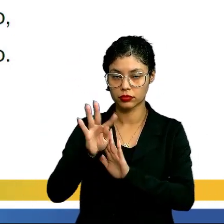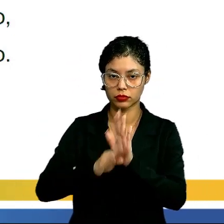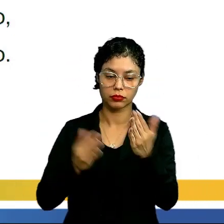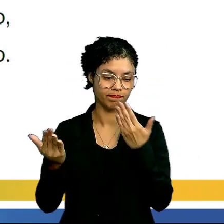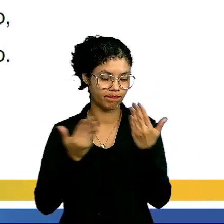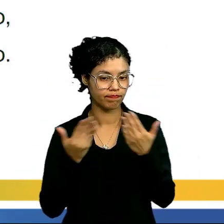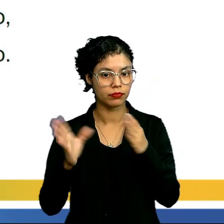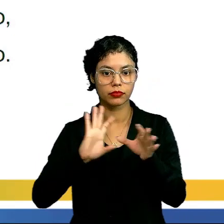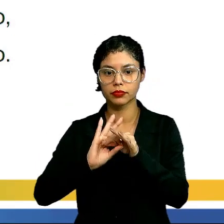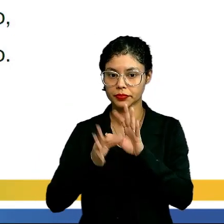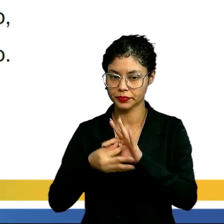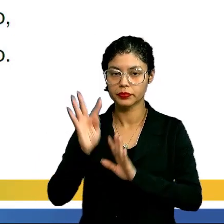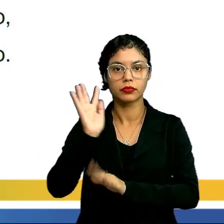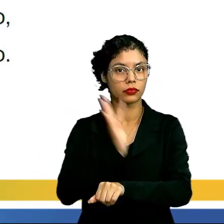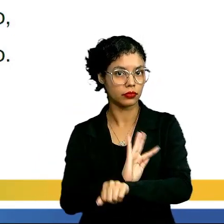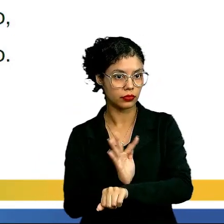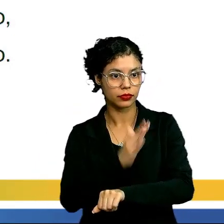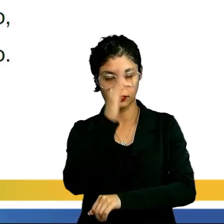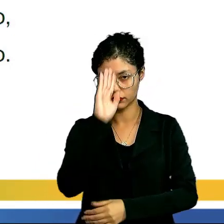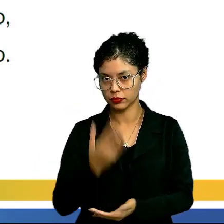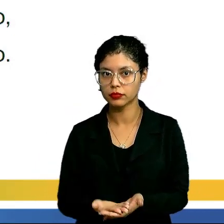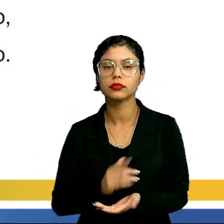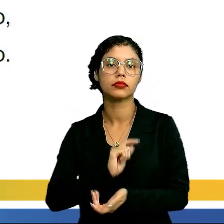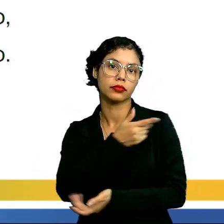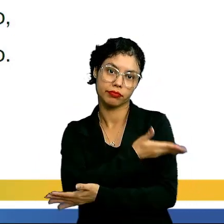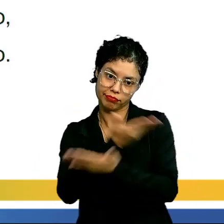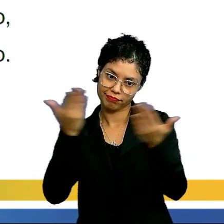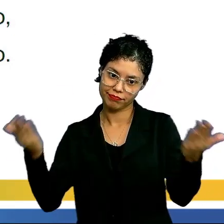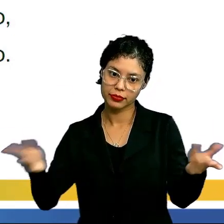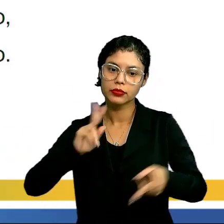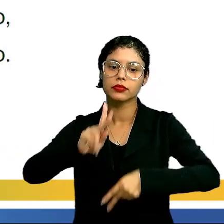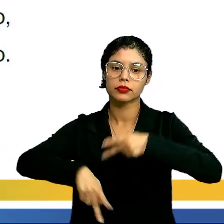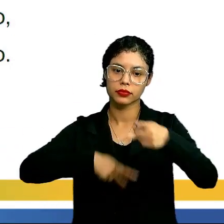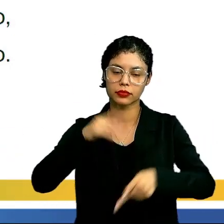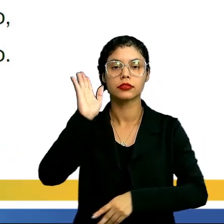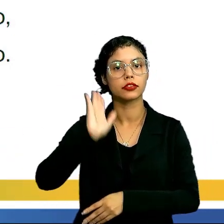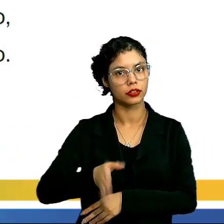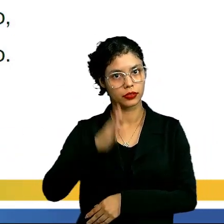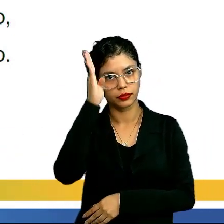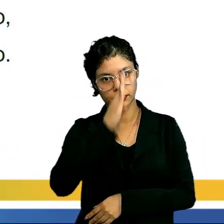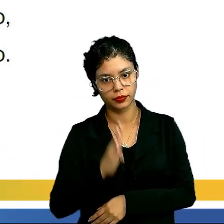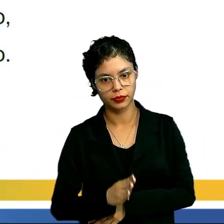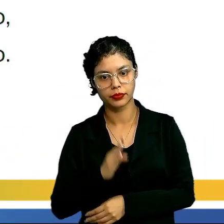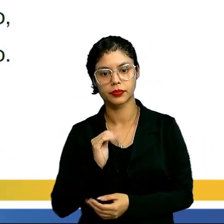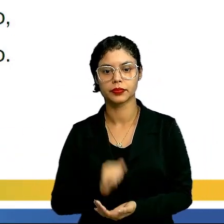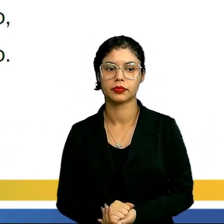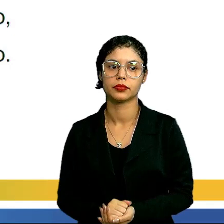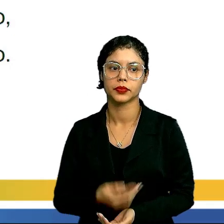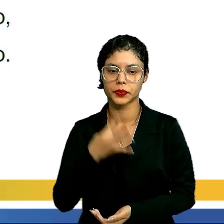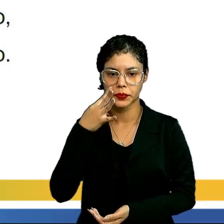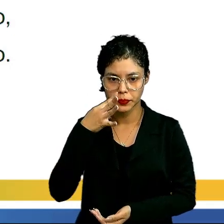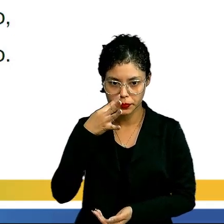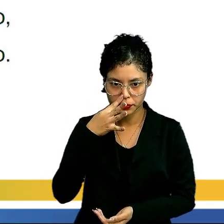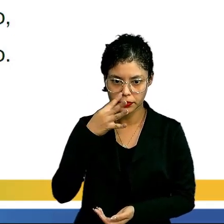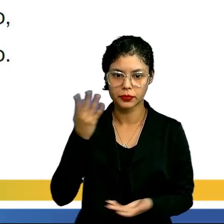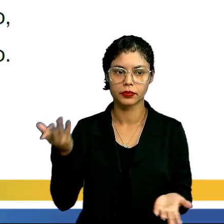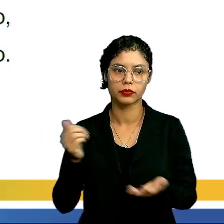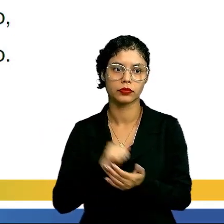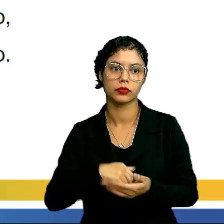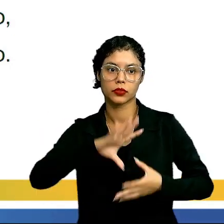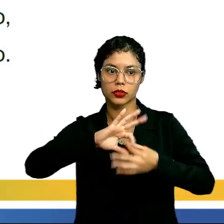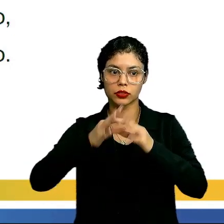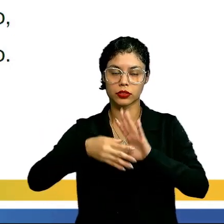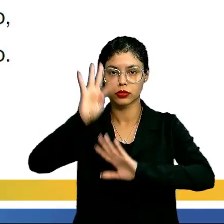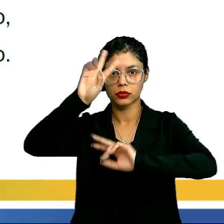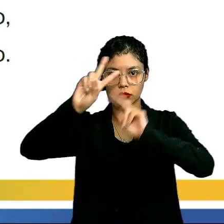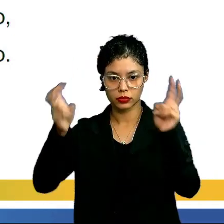uma contextualização com aquele filme que eu acredito que grande parte da população brasileira já tem assistido, e aí ele contextualiza o